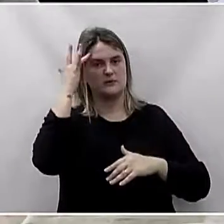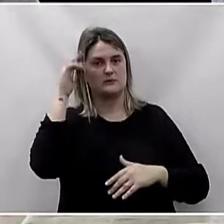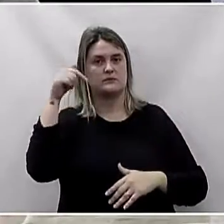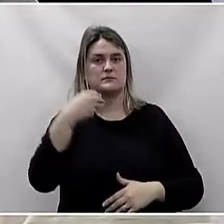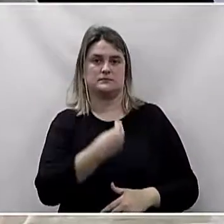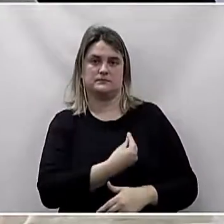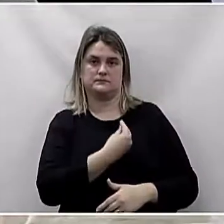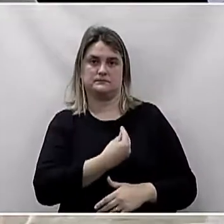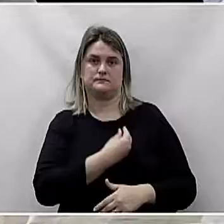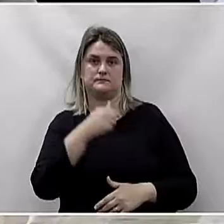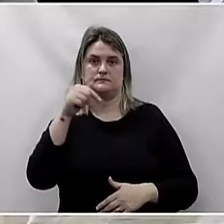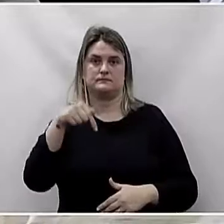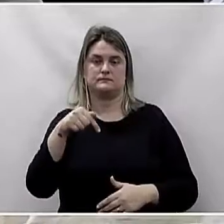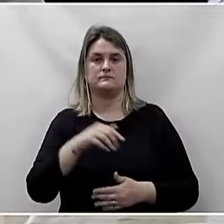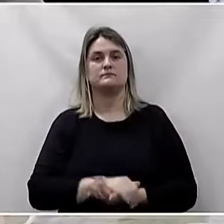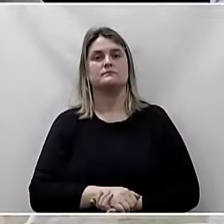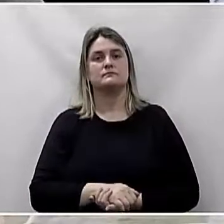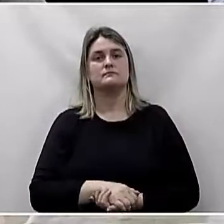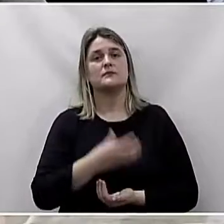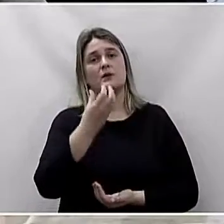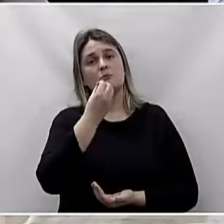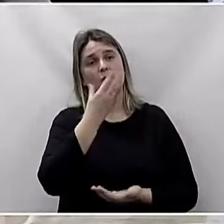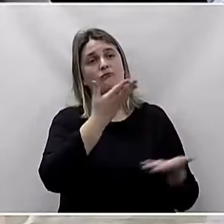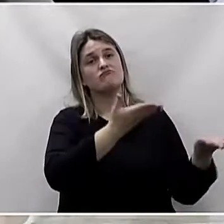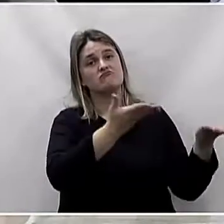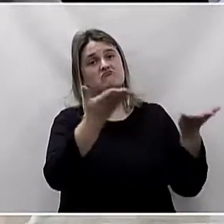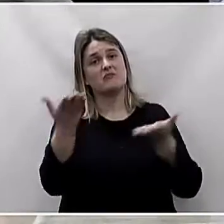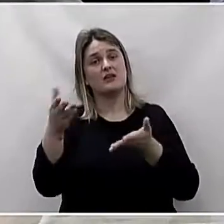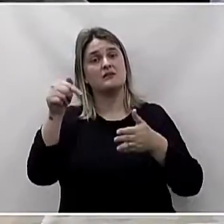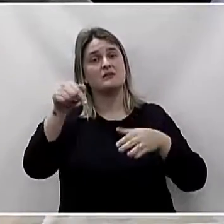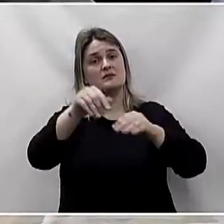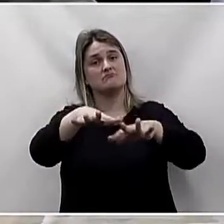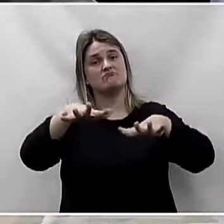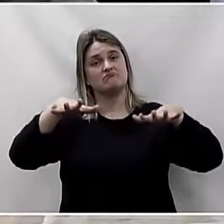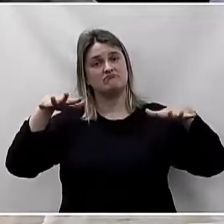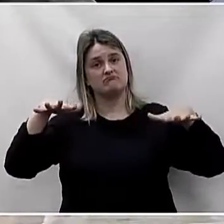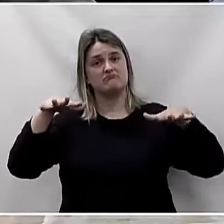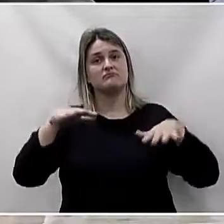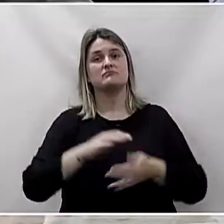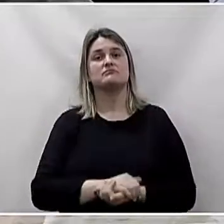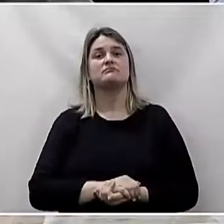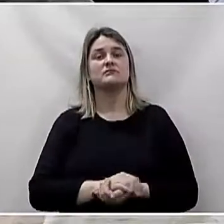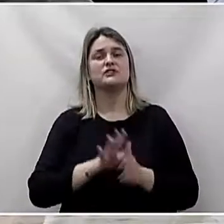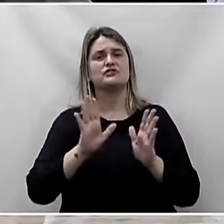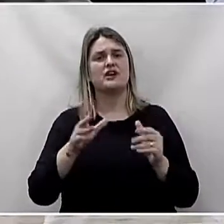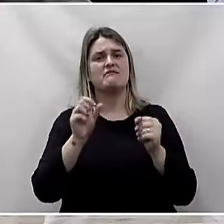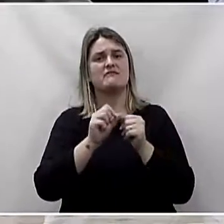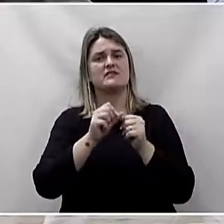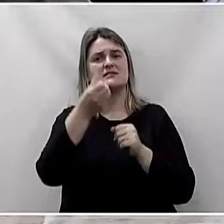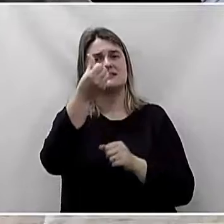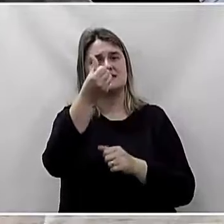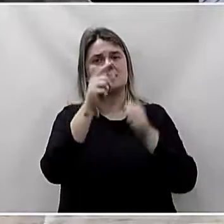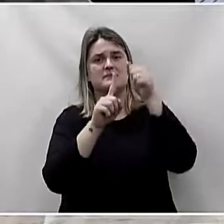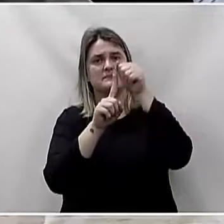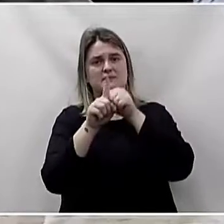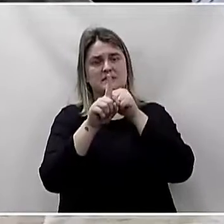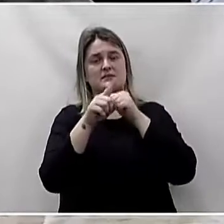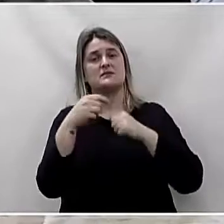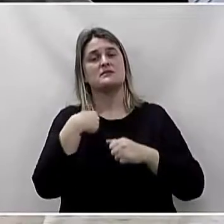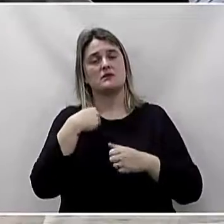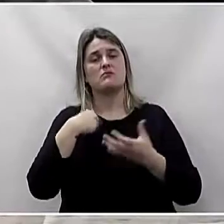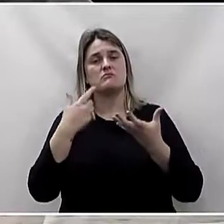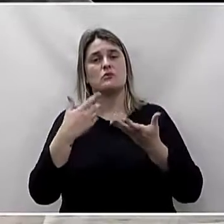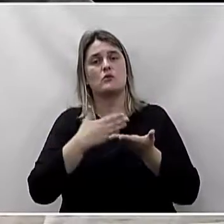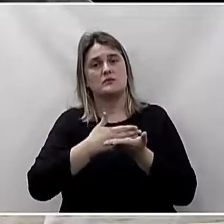que aqui se encontram nesse plenário Que bom ver esta casa cheia faz seis meses que eu assumi como